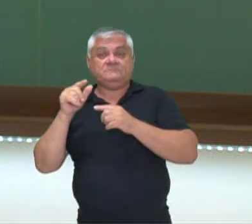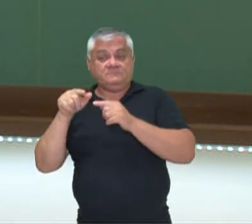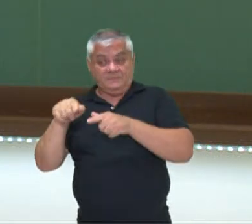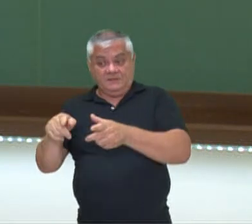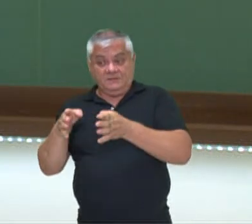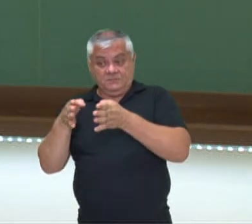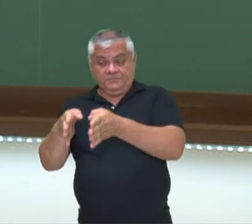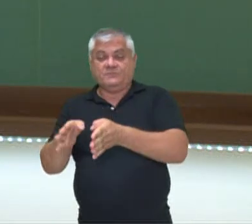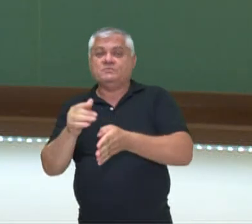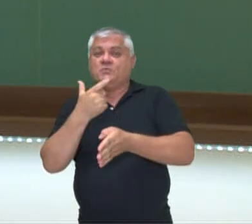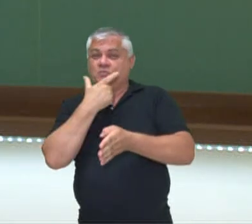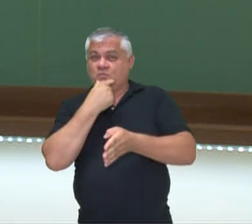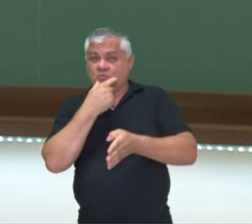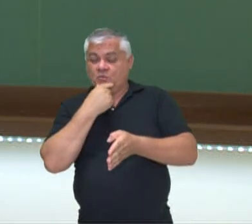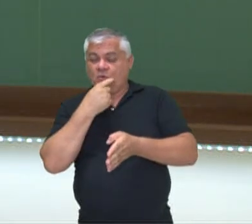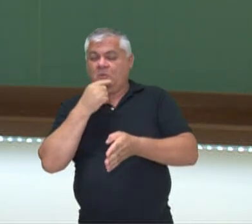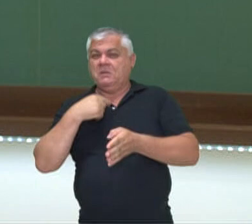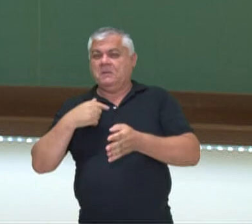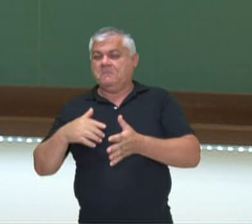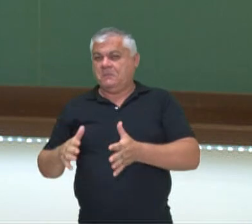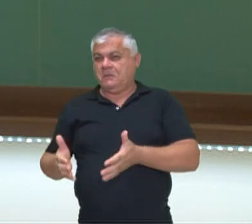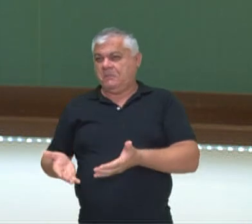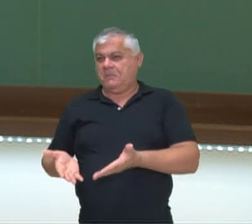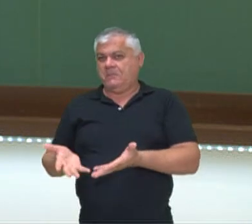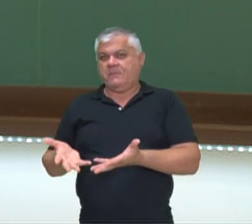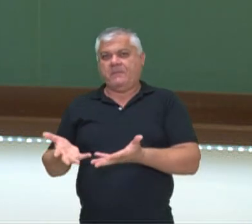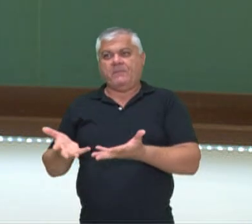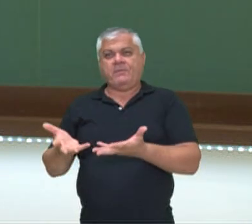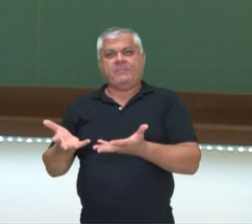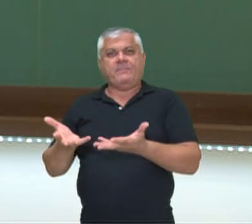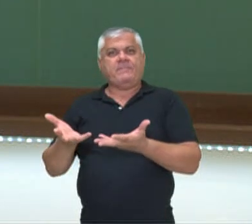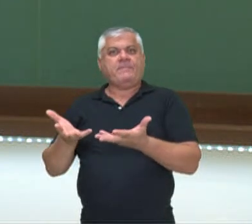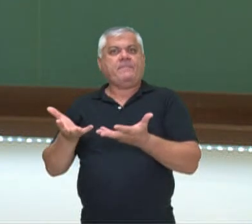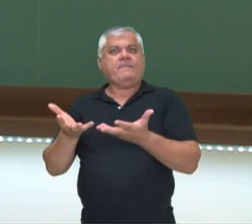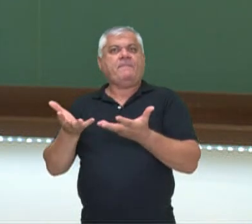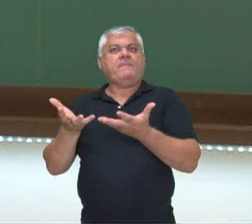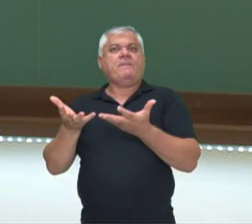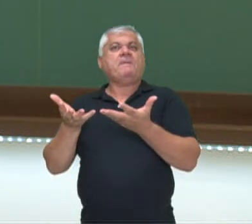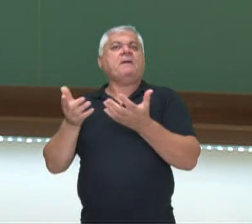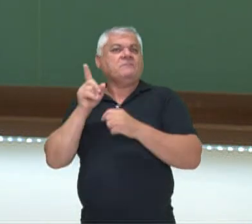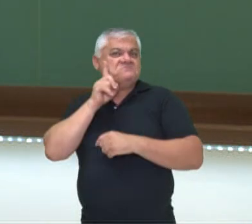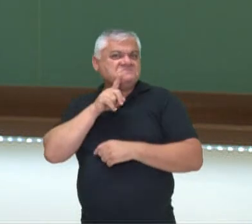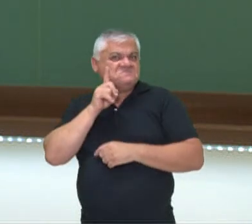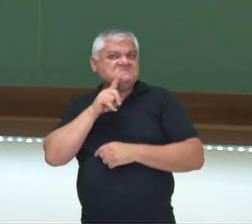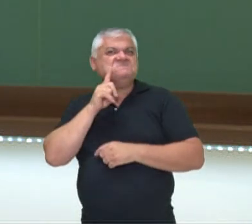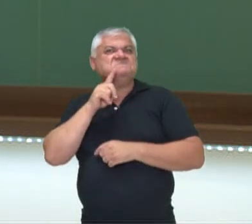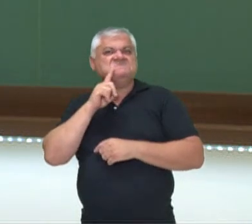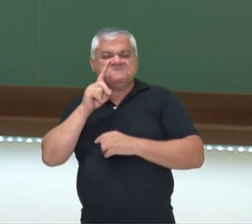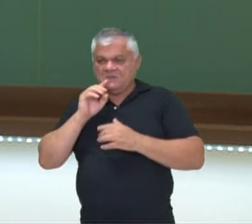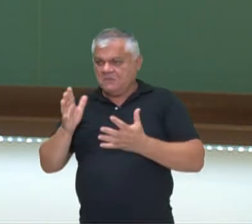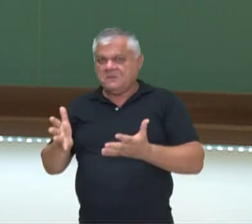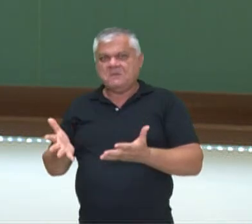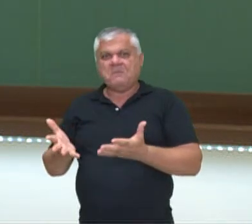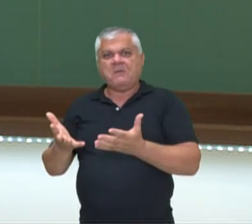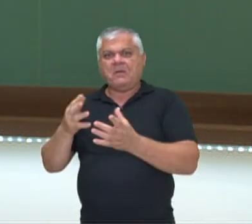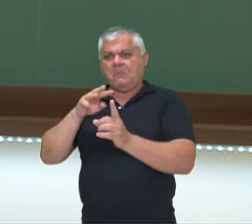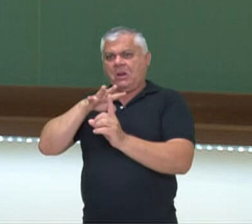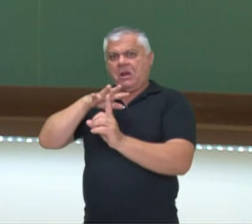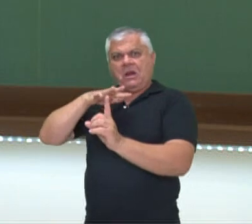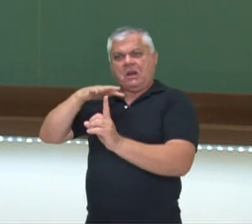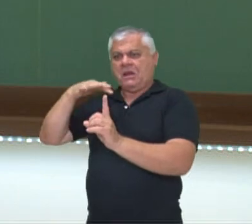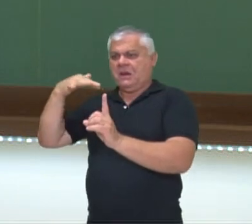estava em franca ascensão, levantando os Estados Unidos, dando aquele vislumbre de um país em